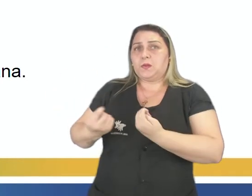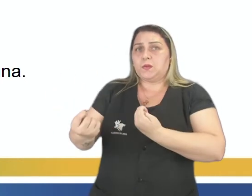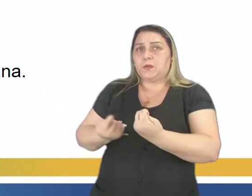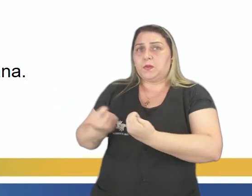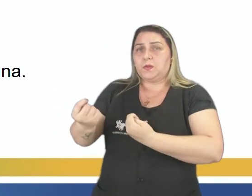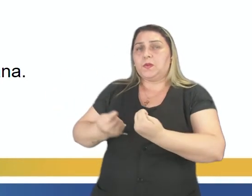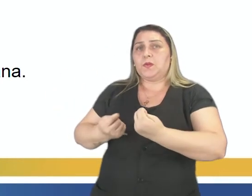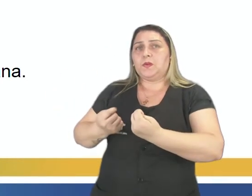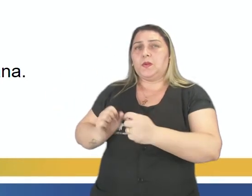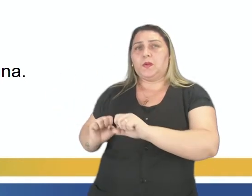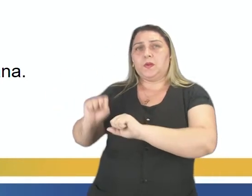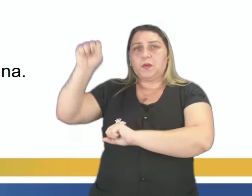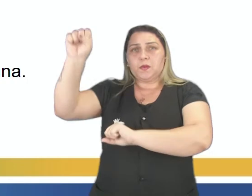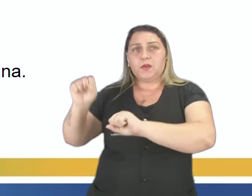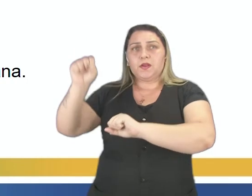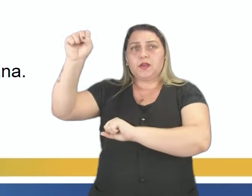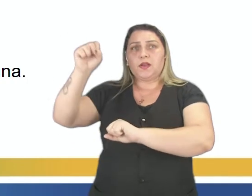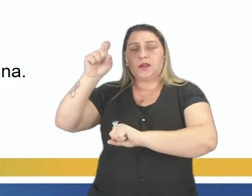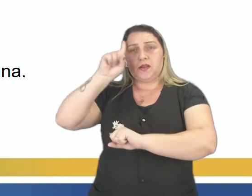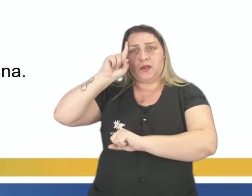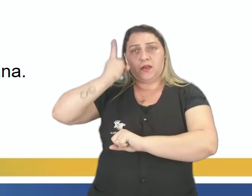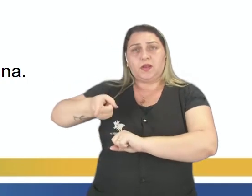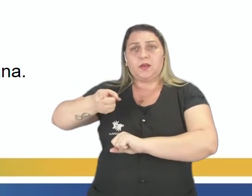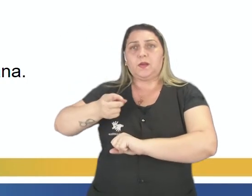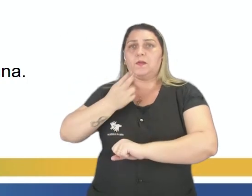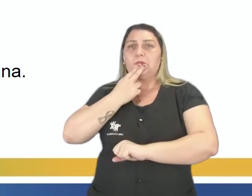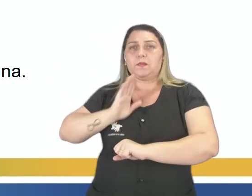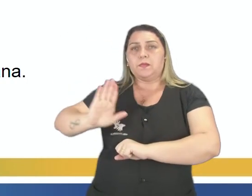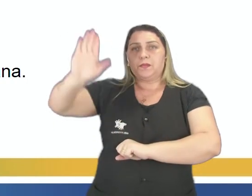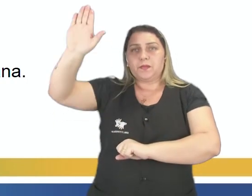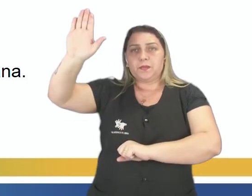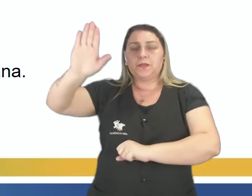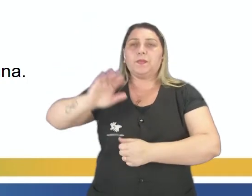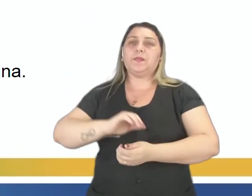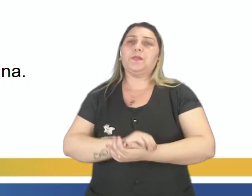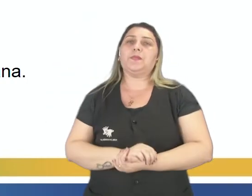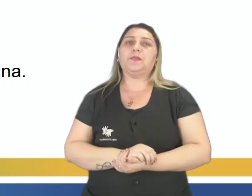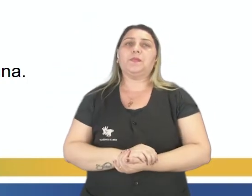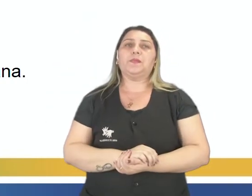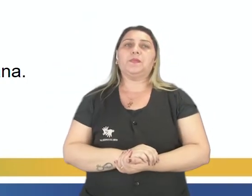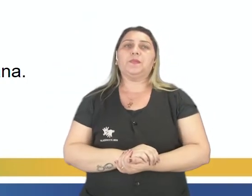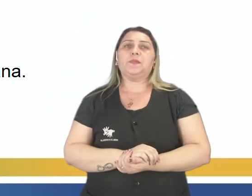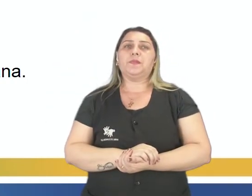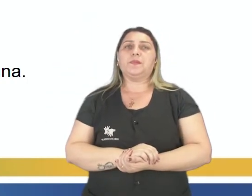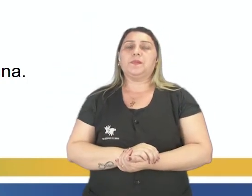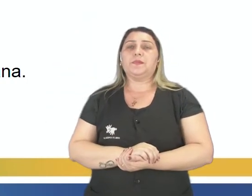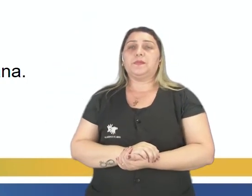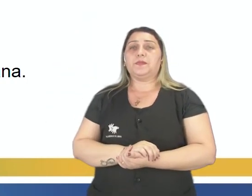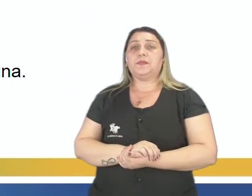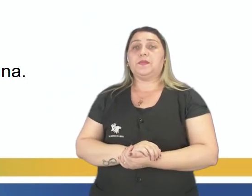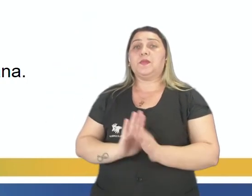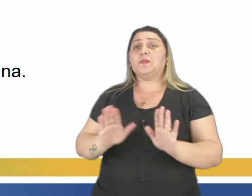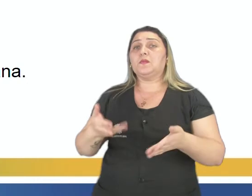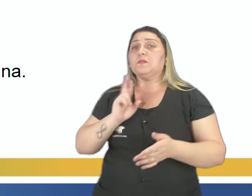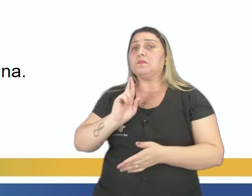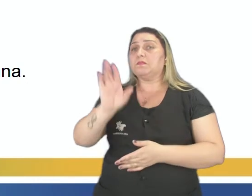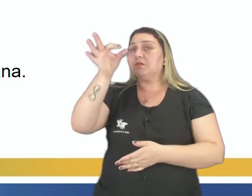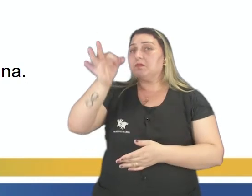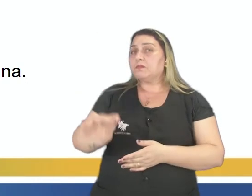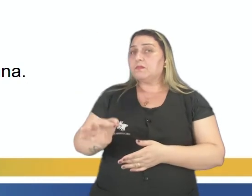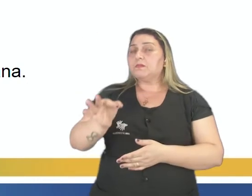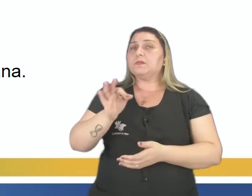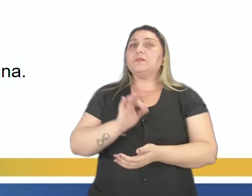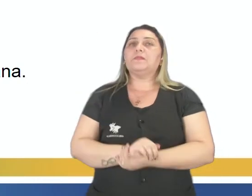gradativamente foi controlado pelos comunistas liderados por Fidel Castro. Então, pessoal, qual seria a